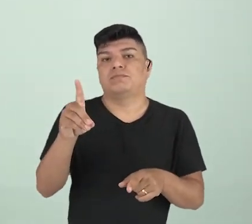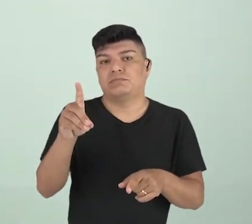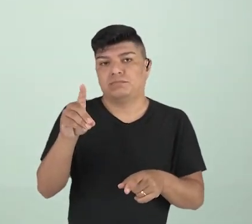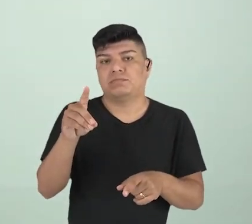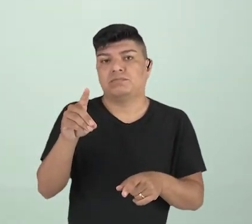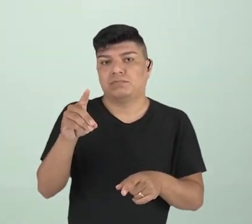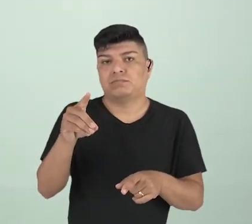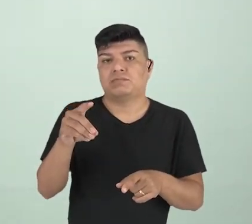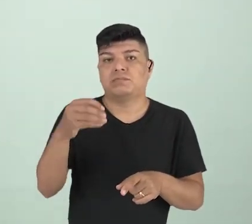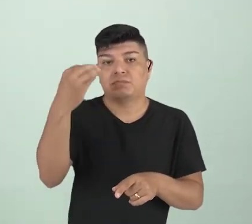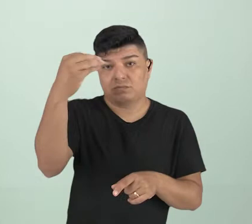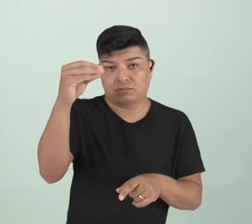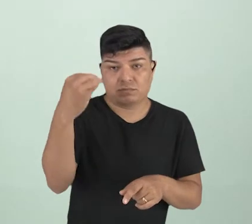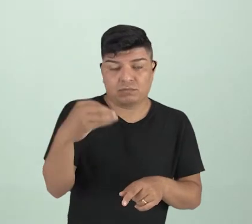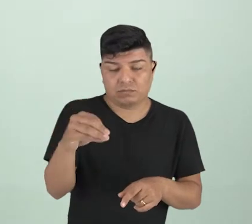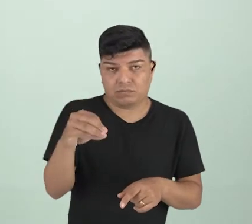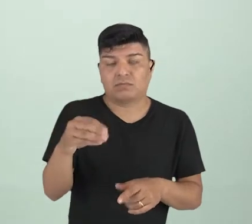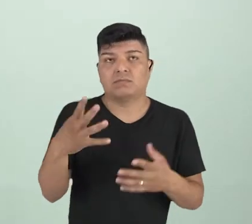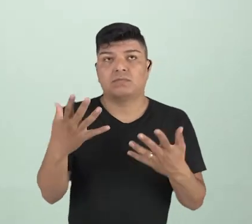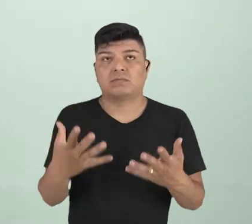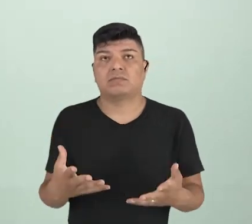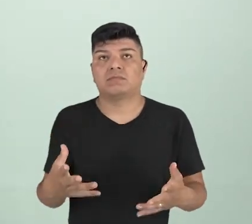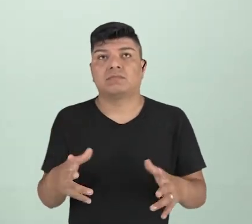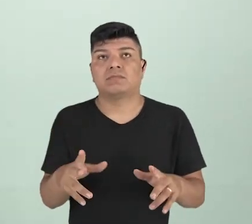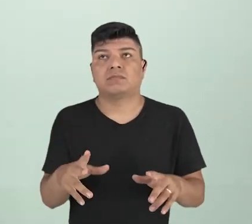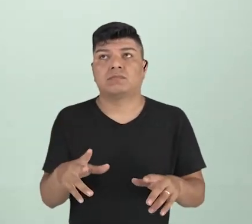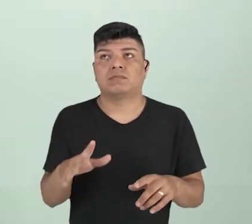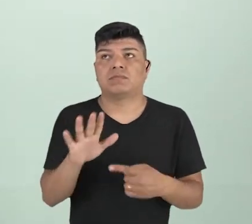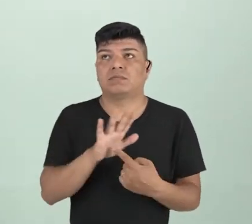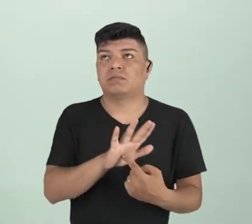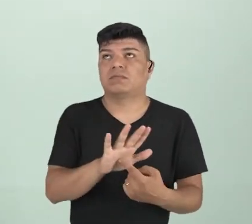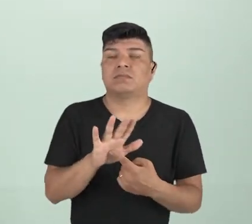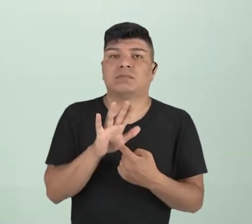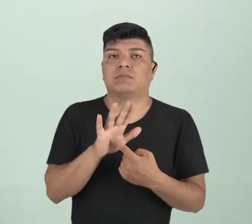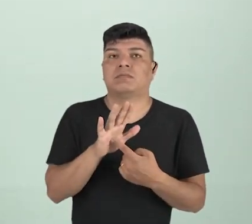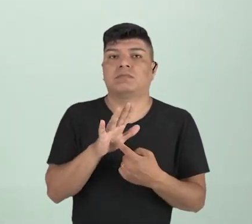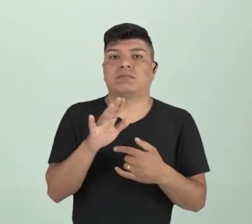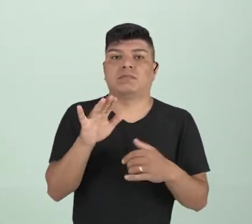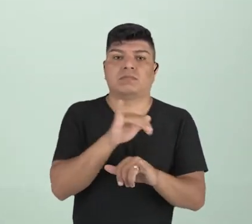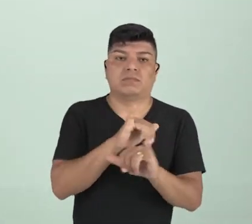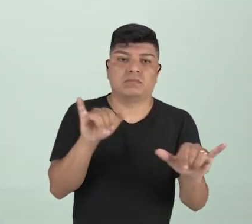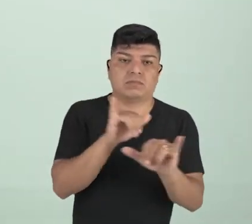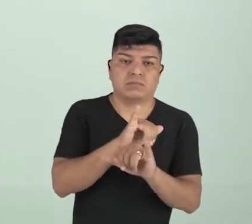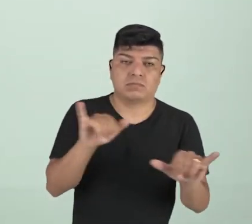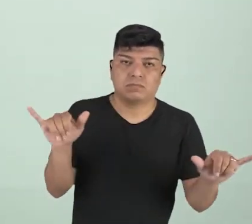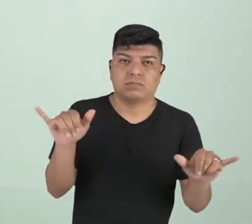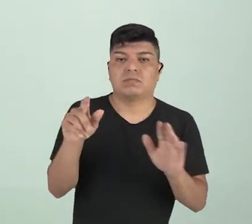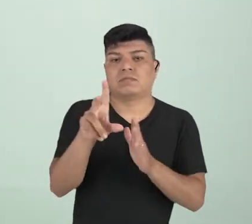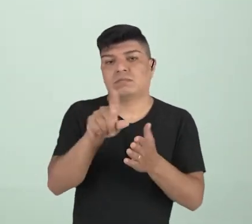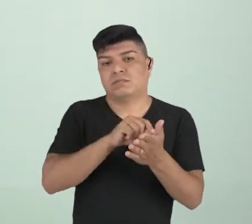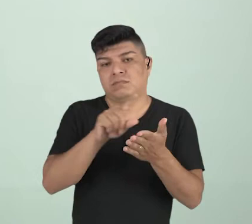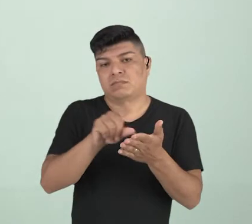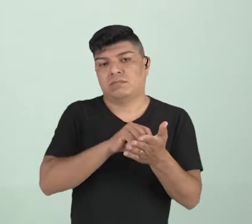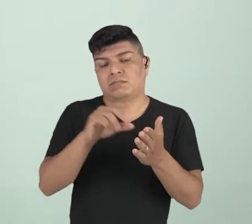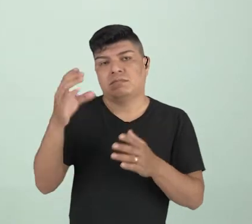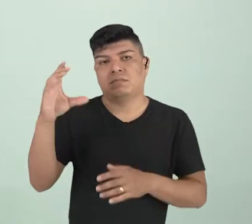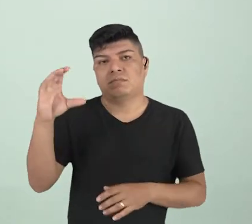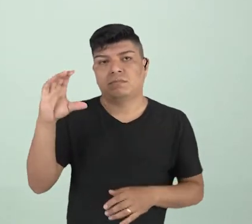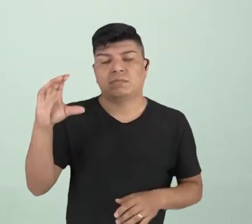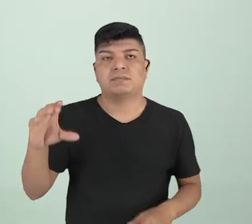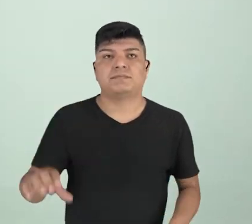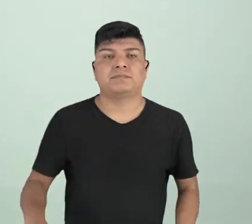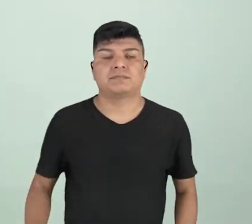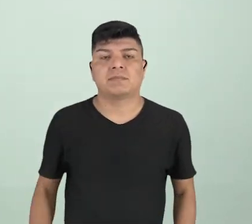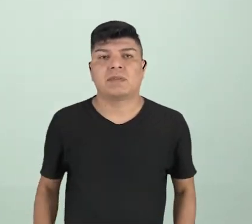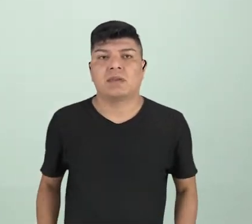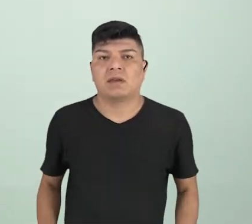abriu lá uma enciclopédia, você abriu uma notícia, você abriu um artigo de divulgação científica